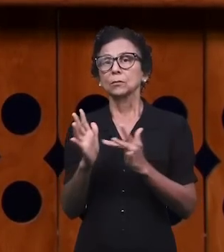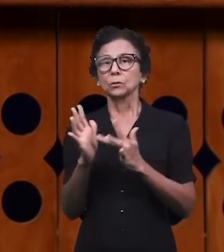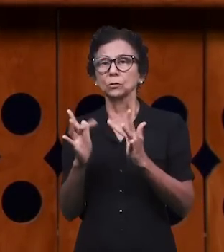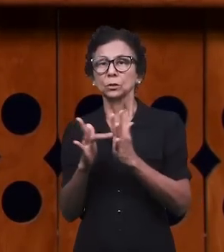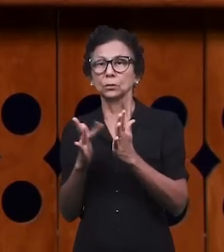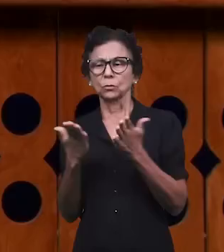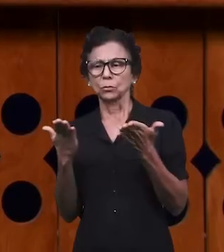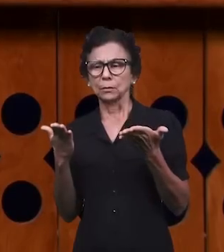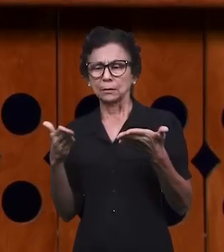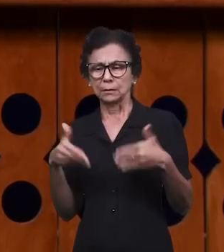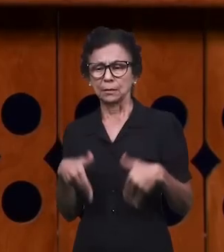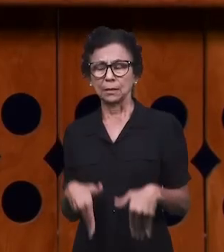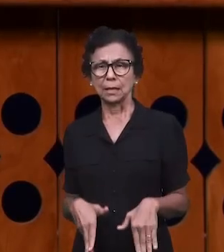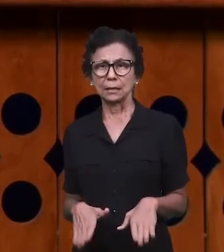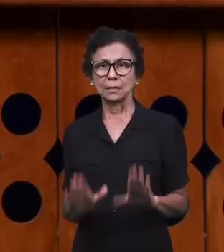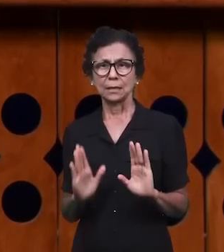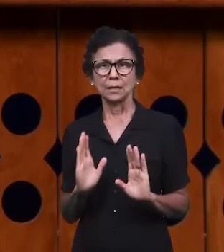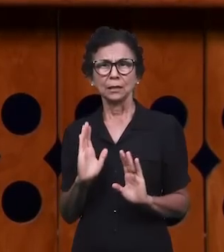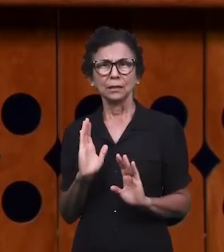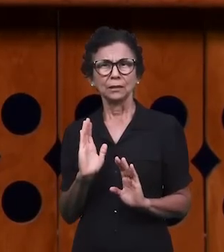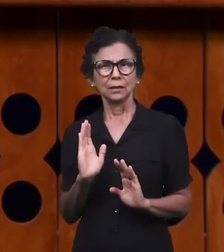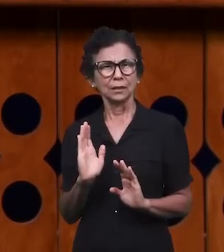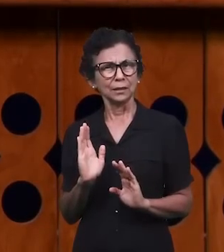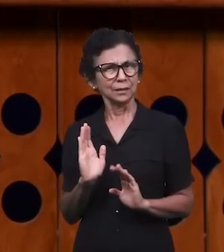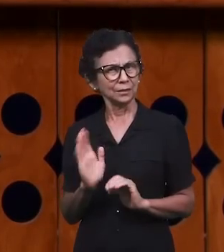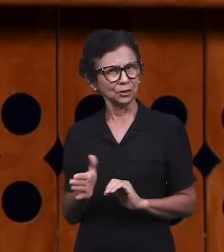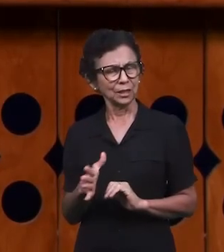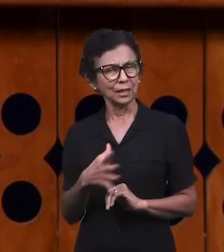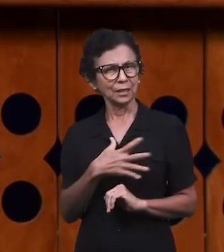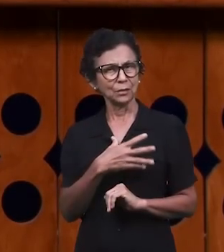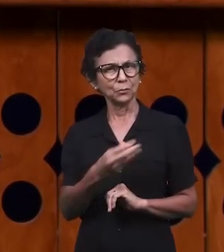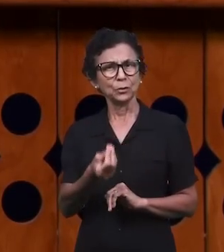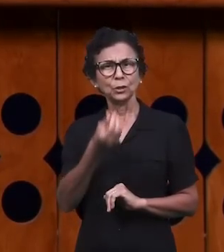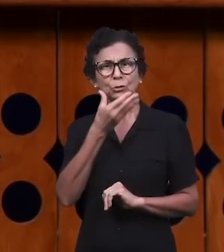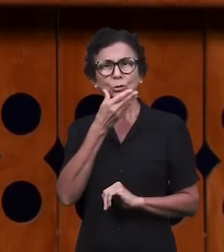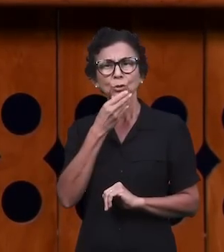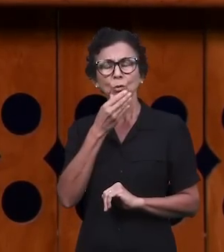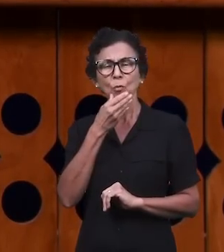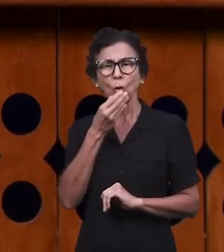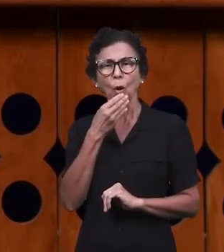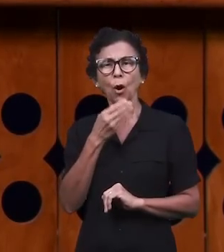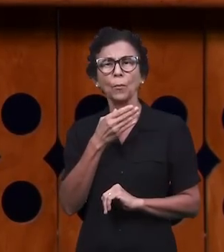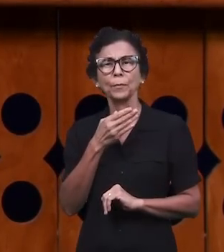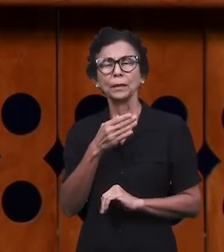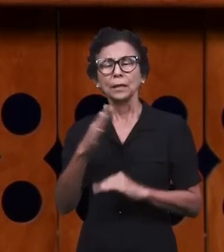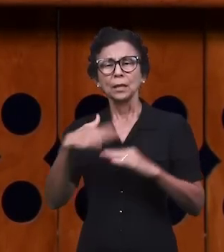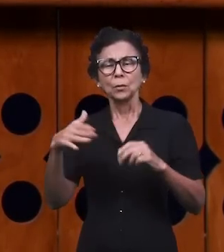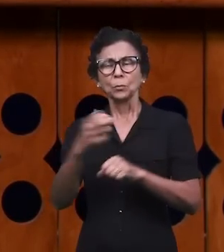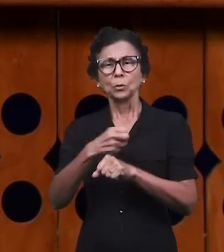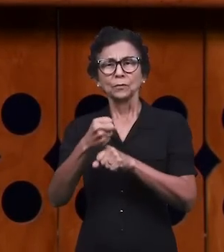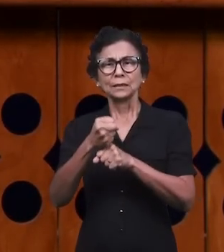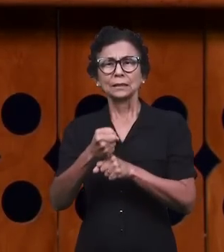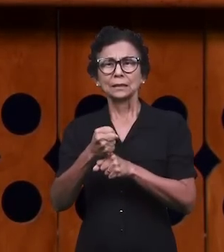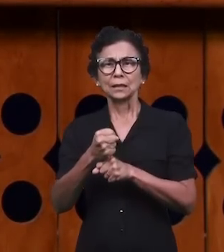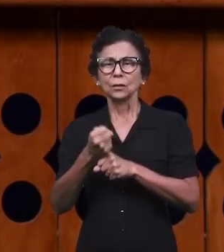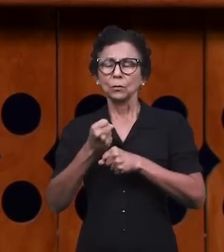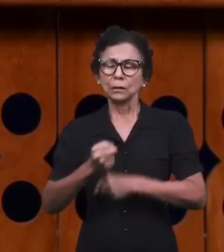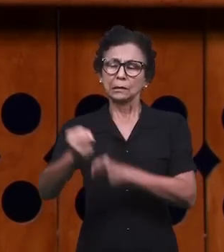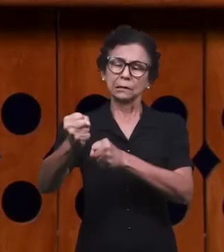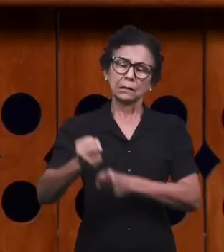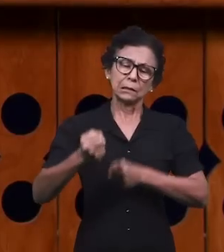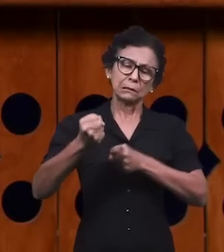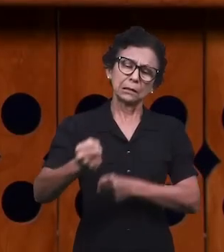nascimento dele, ele já era o filho do carpinteiro, que ninguém sabia nem imaginava. Pode vir alguma coisa boa de Nazaré?